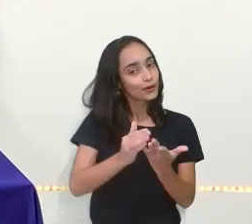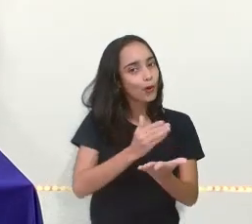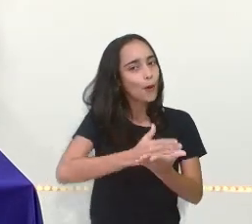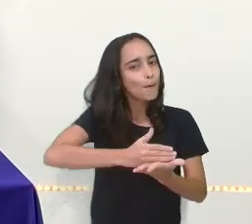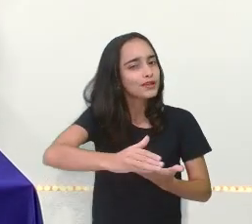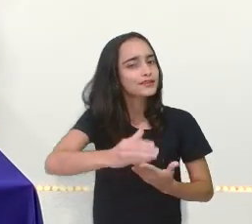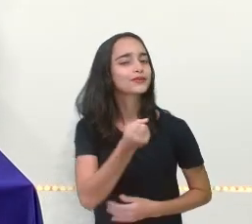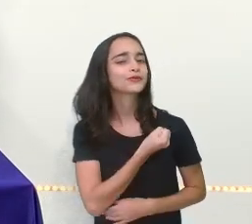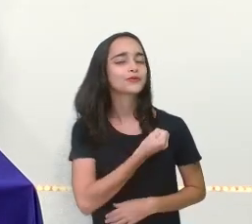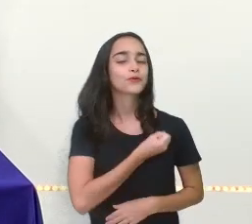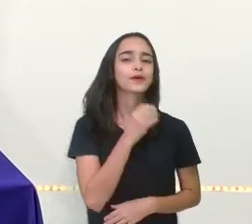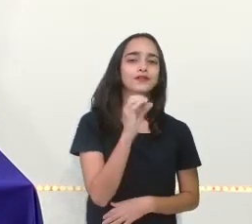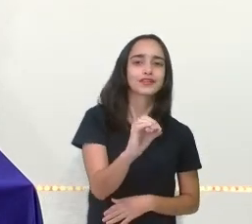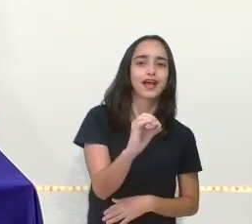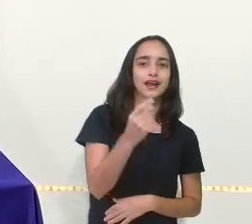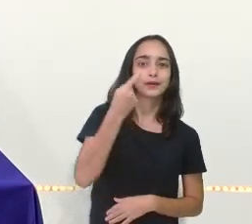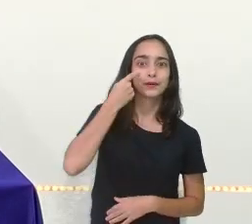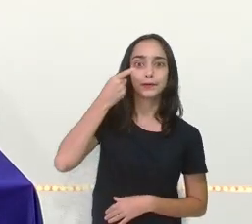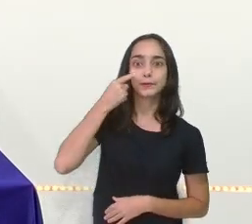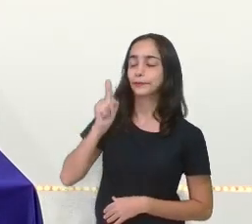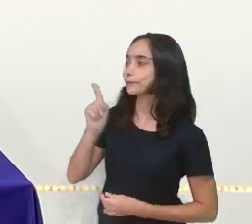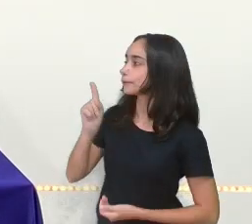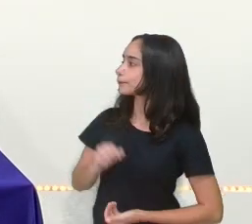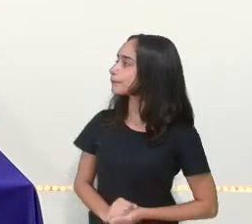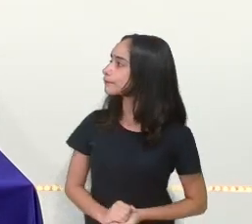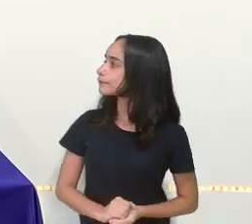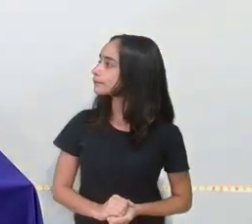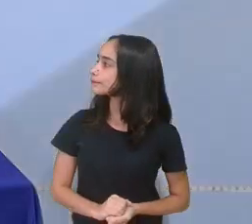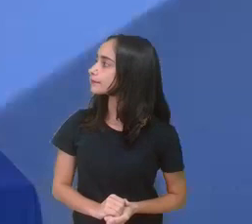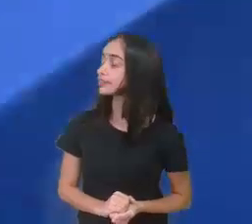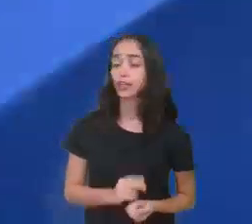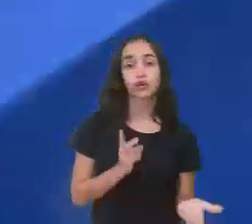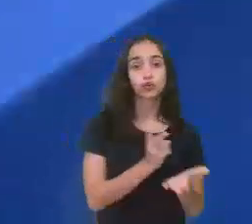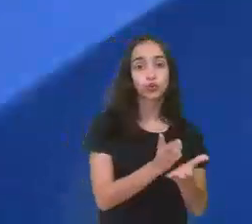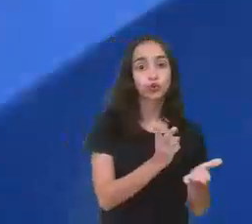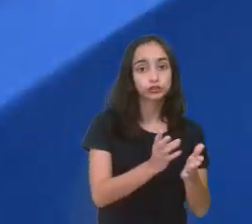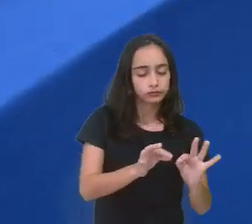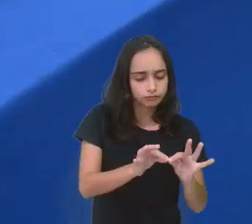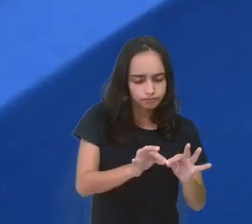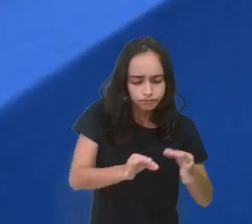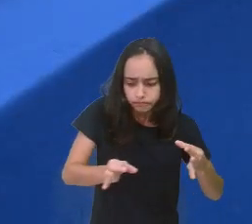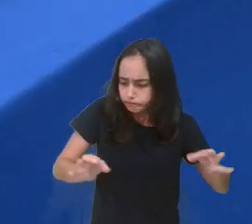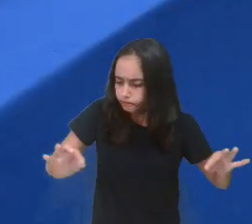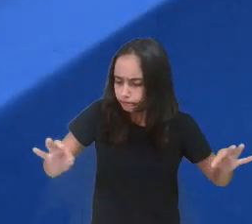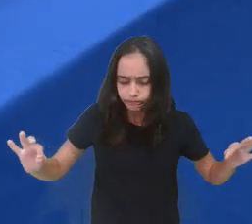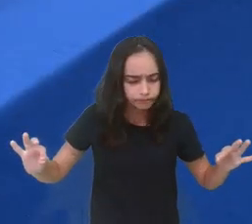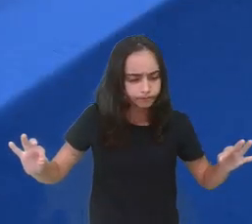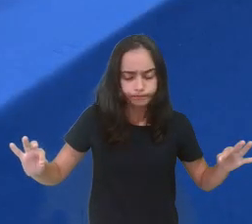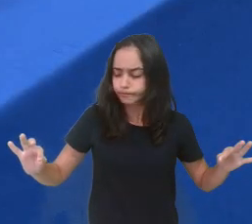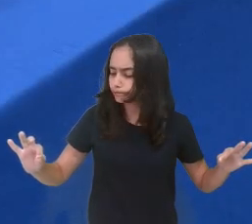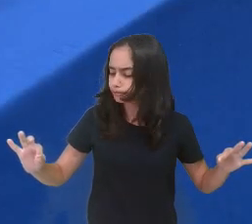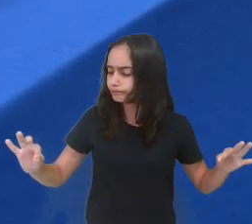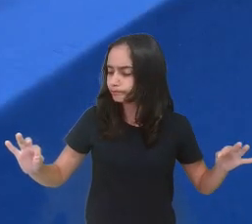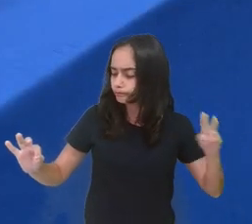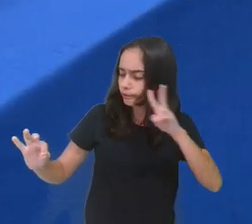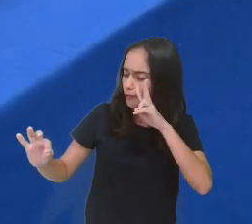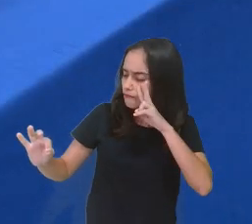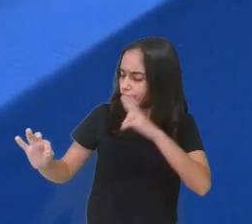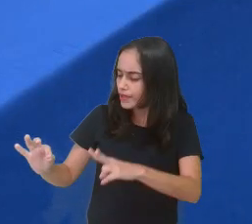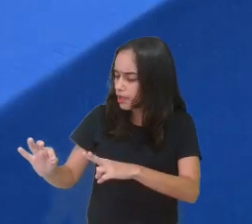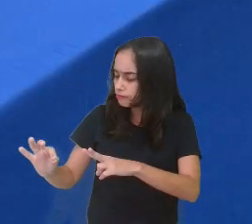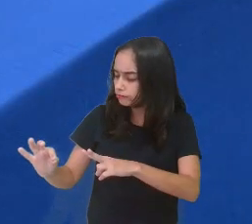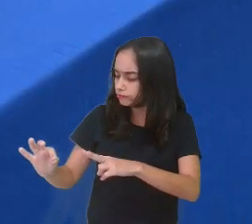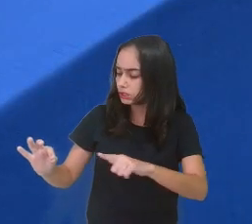aqui bem de onde está marcando, e vou ver aqui o comprimento da mesa. Eu tenho